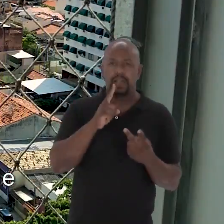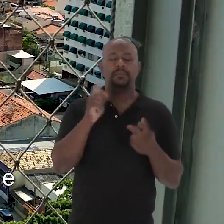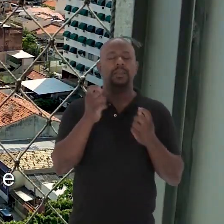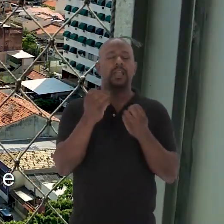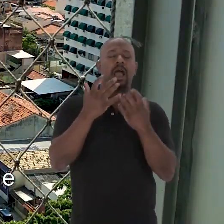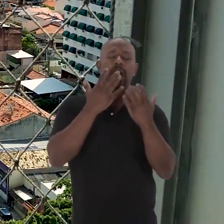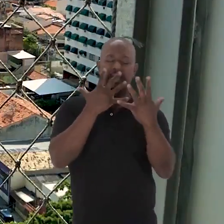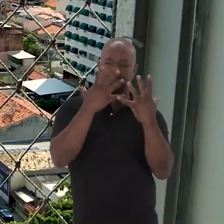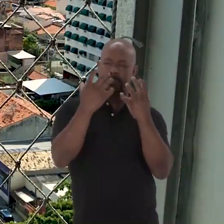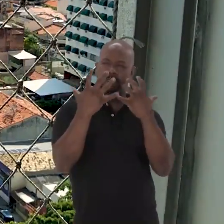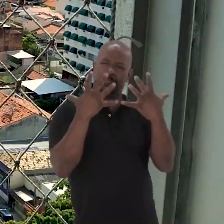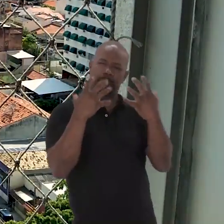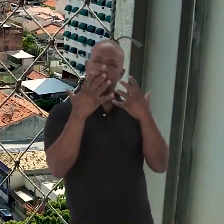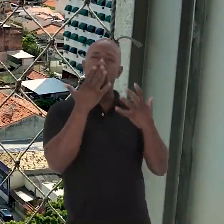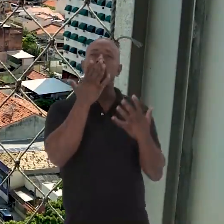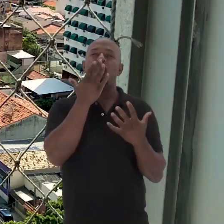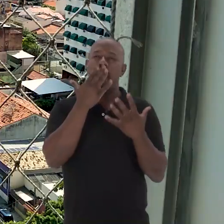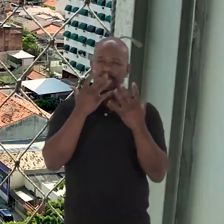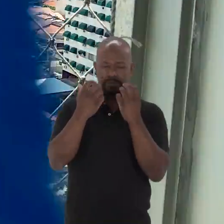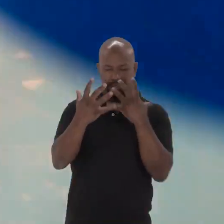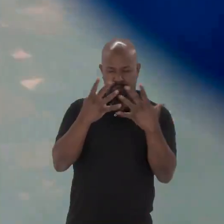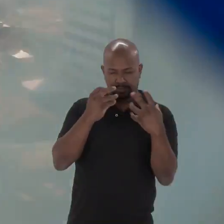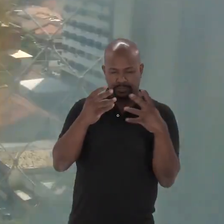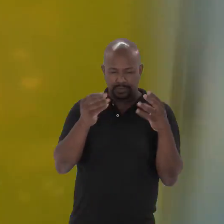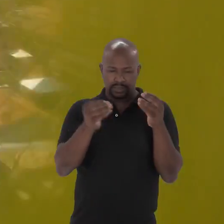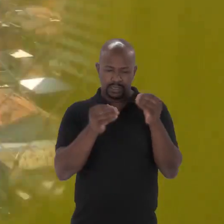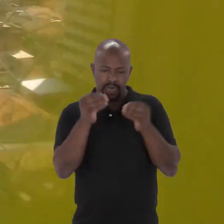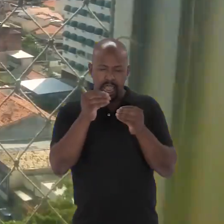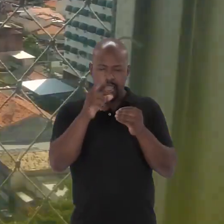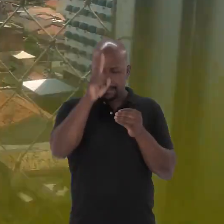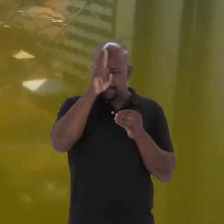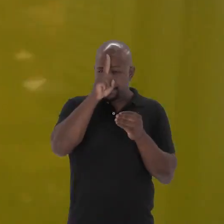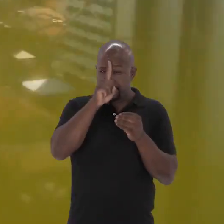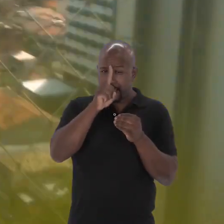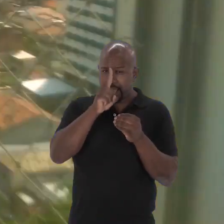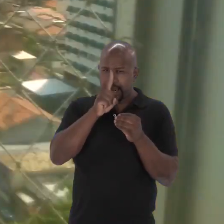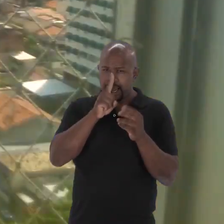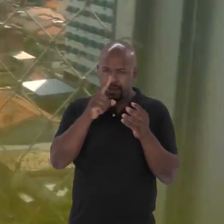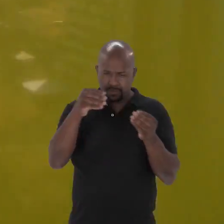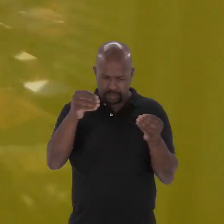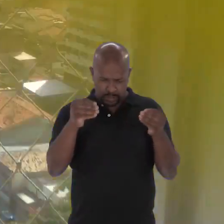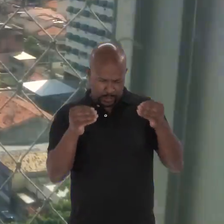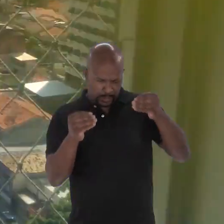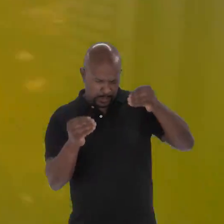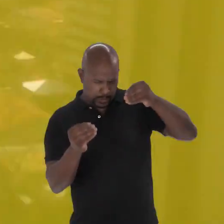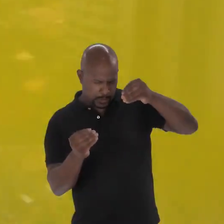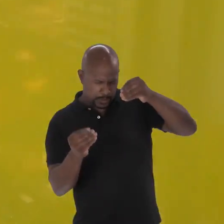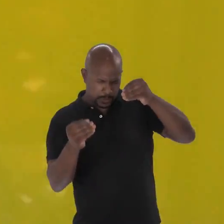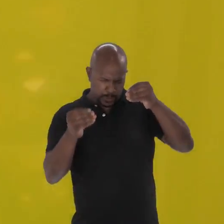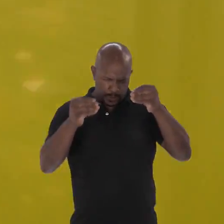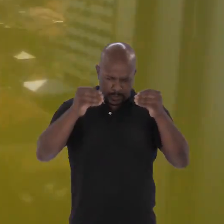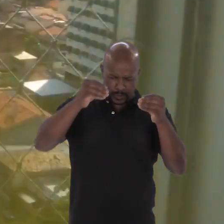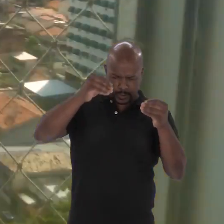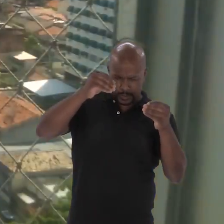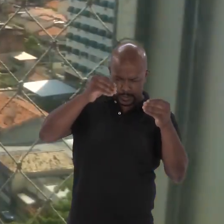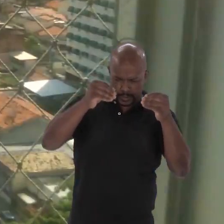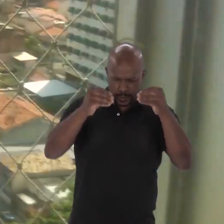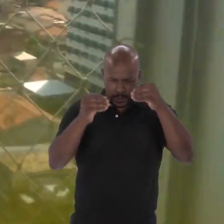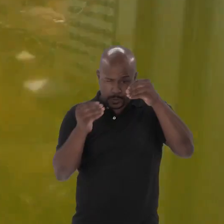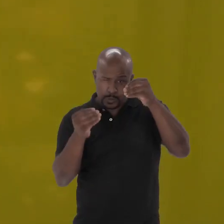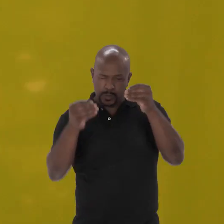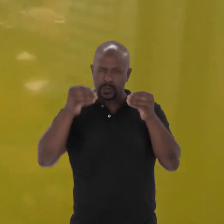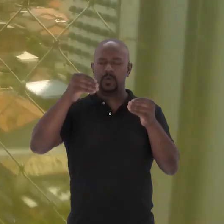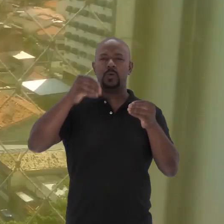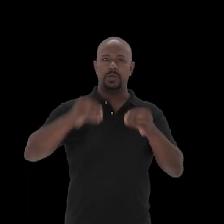uma tonalidade na minha fotografia. Primeiro, passando o amarelo. A fotografia vai ficar com uma tonalidade um pouco mais amarelada, como podemos